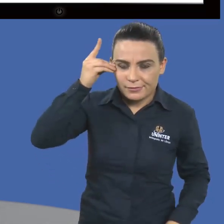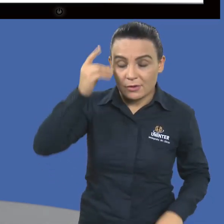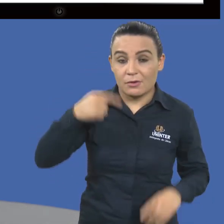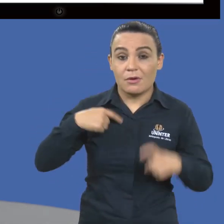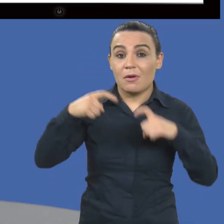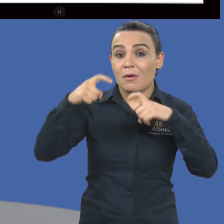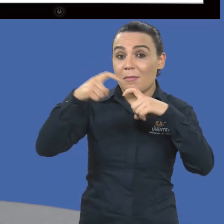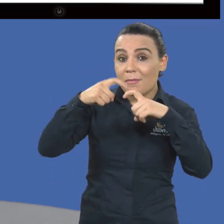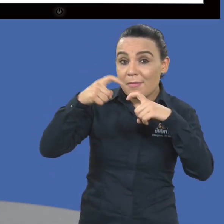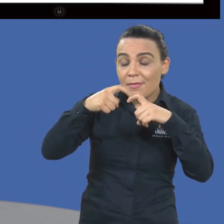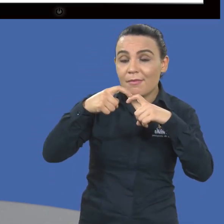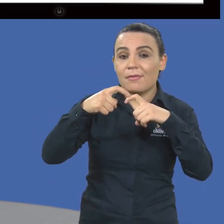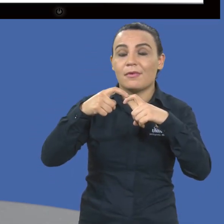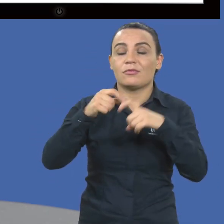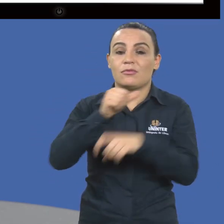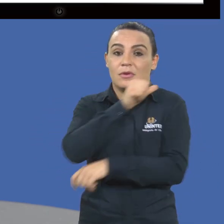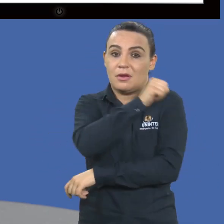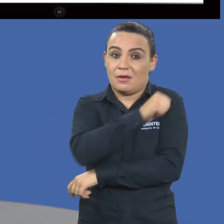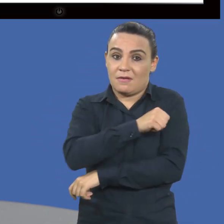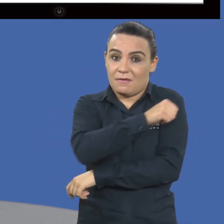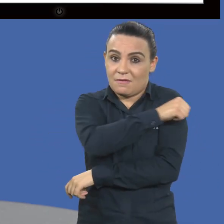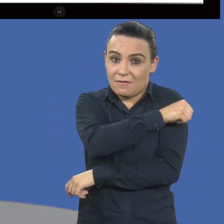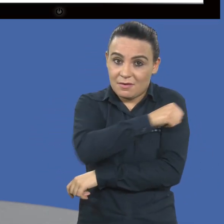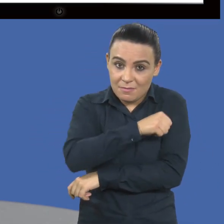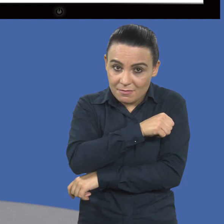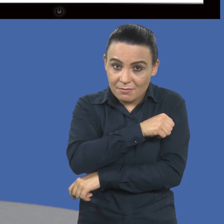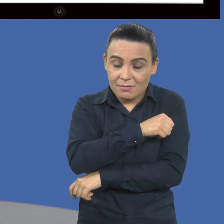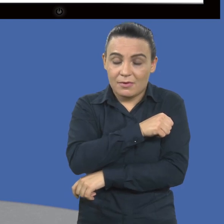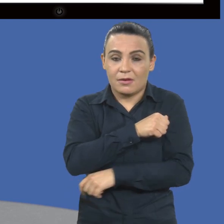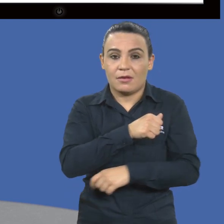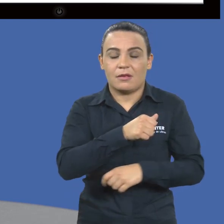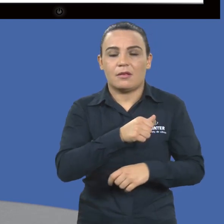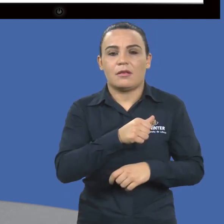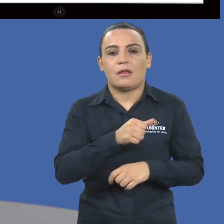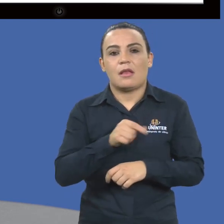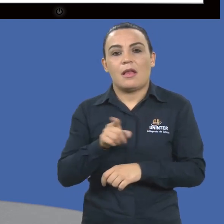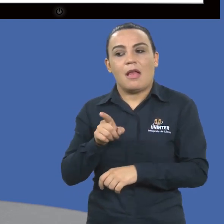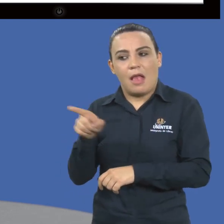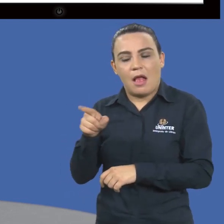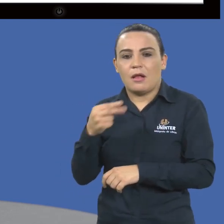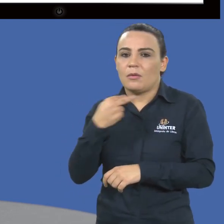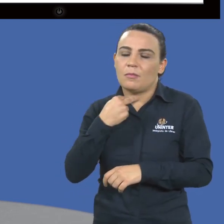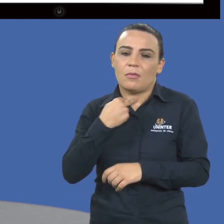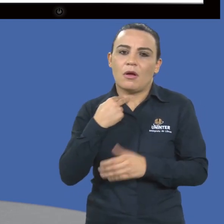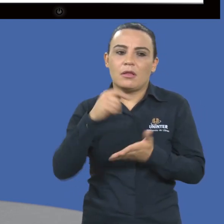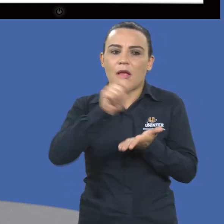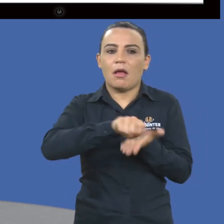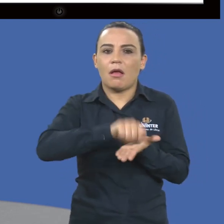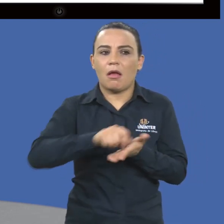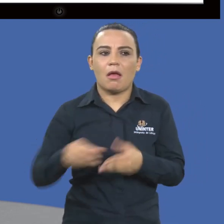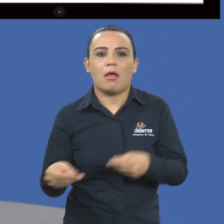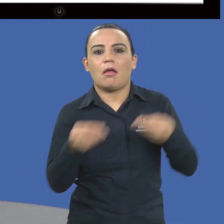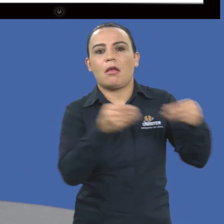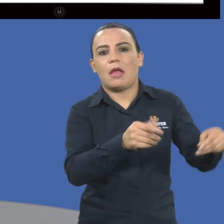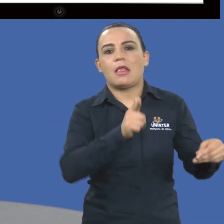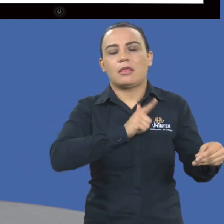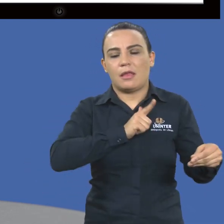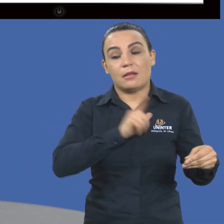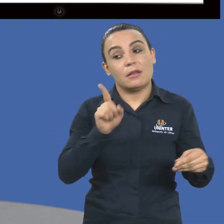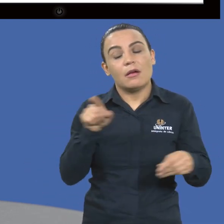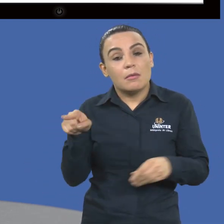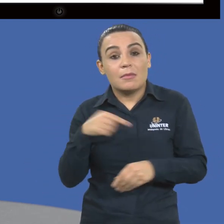importante e que o médico, a enfermeira não pode fazer diagnóstico, mas a enfermeira